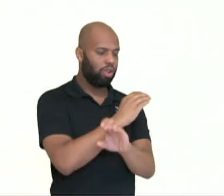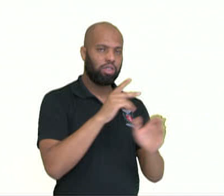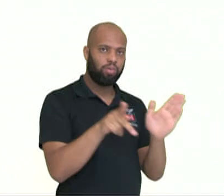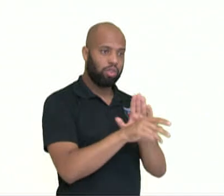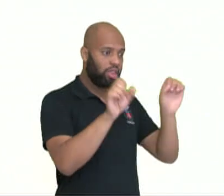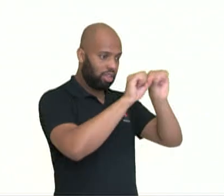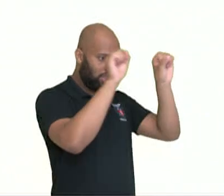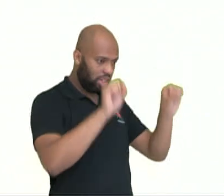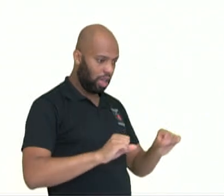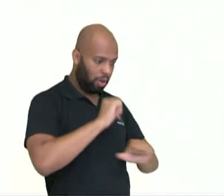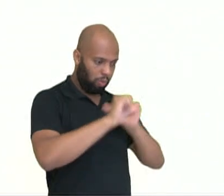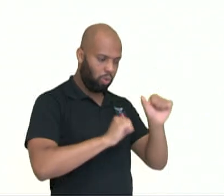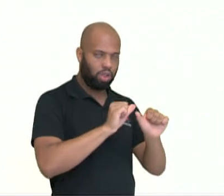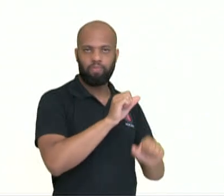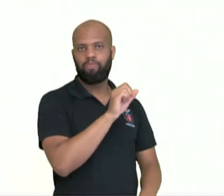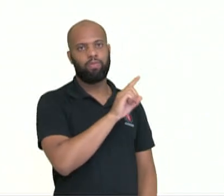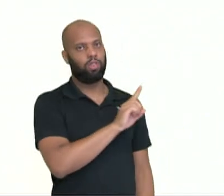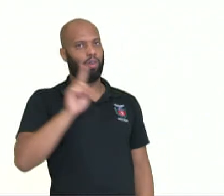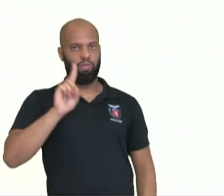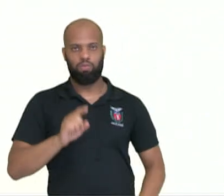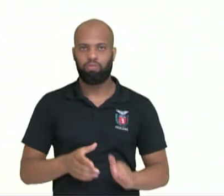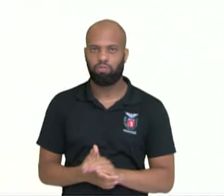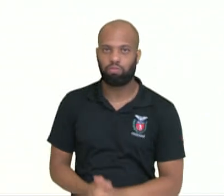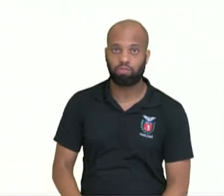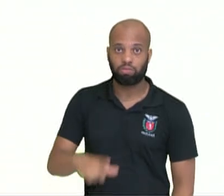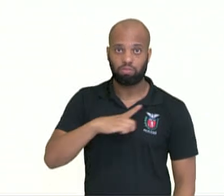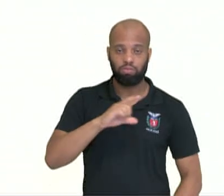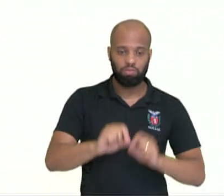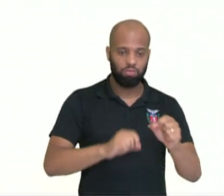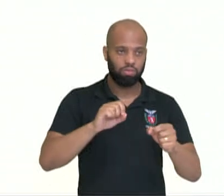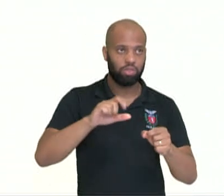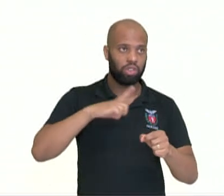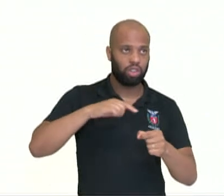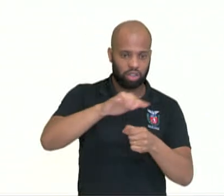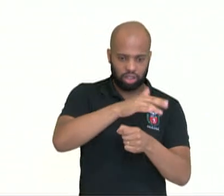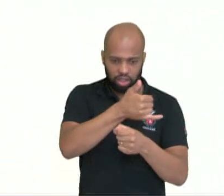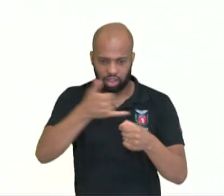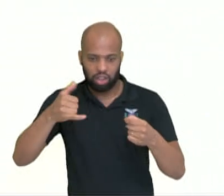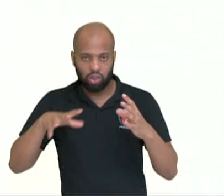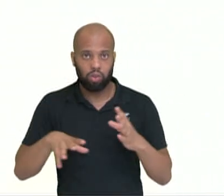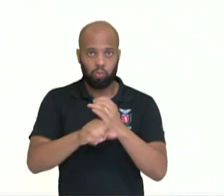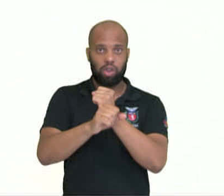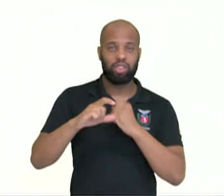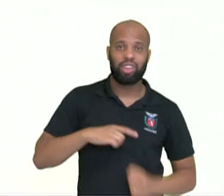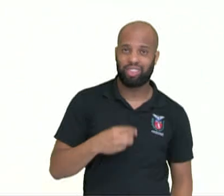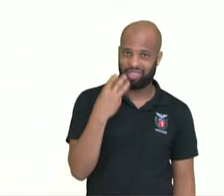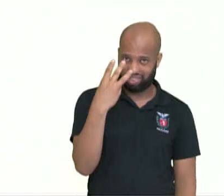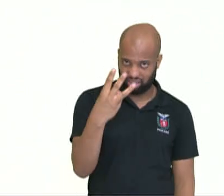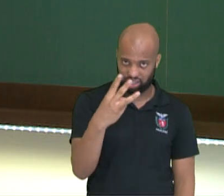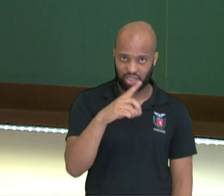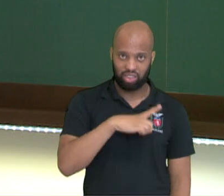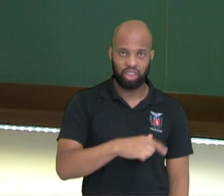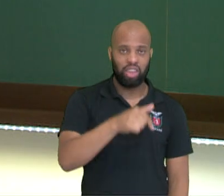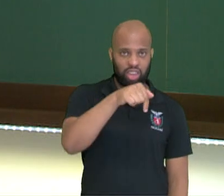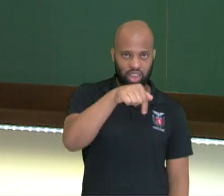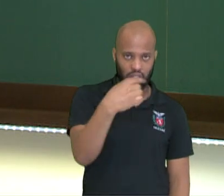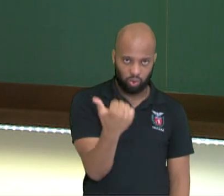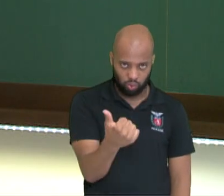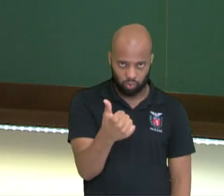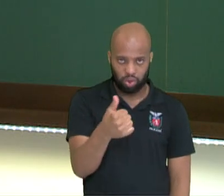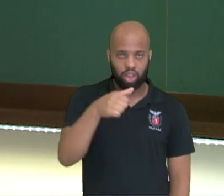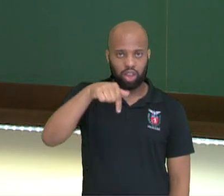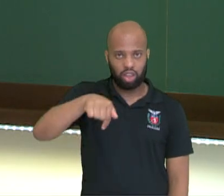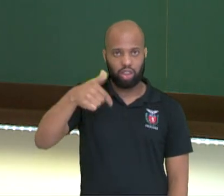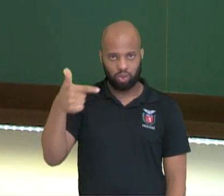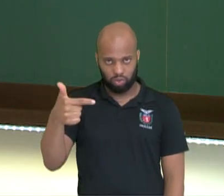ser modificada. Tá? Então, por exemplo, eu tenho aqui a carga elétrica total de 3 corpos, Q1, Q2 e Q3. Carga elétrica total igual a